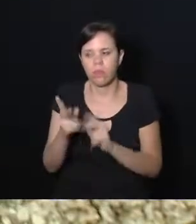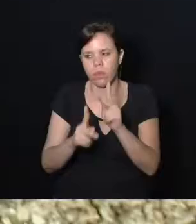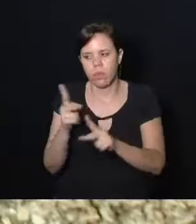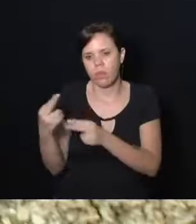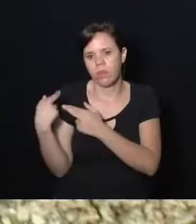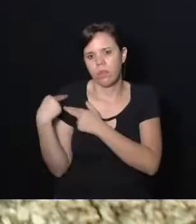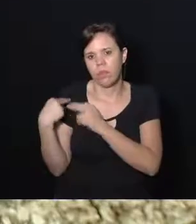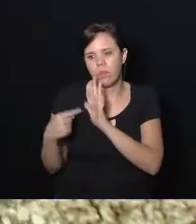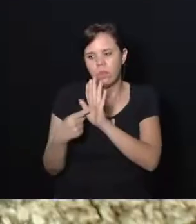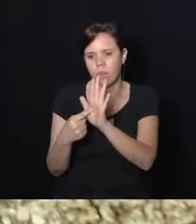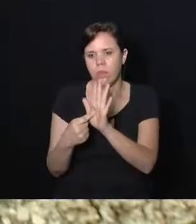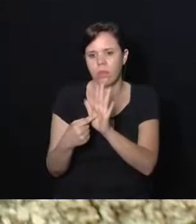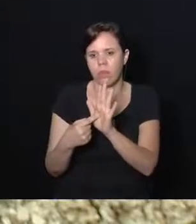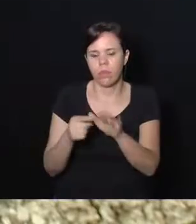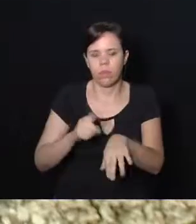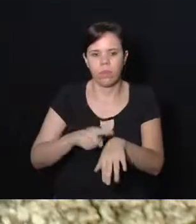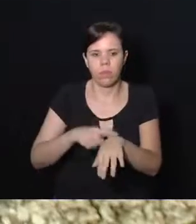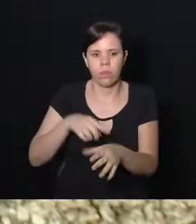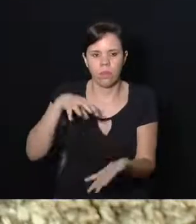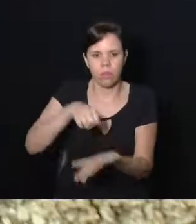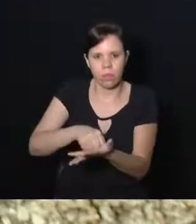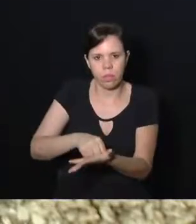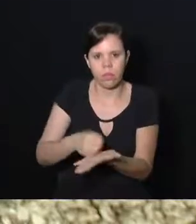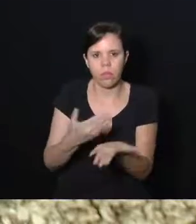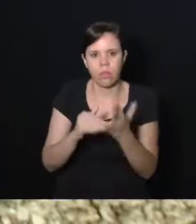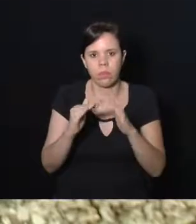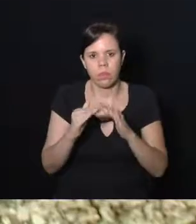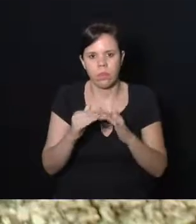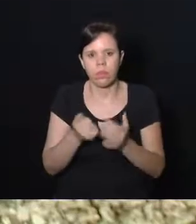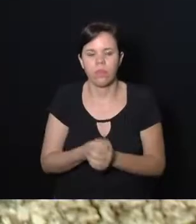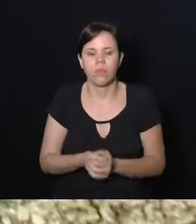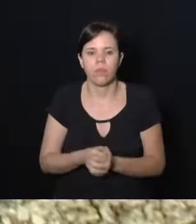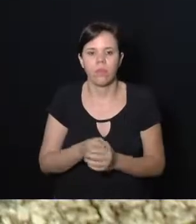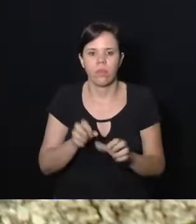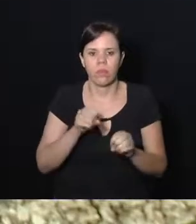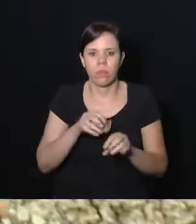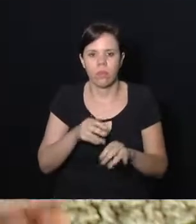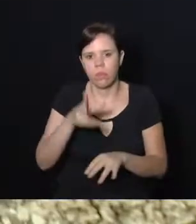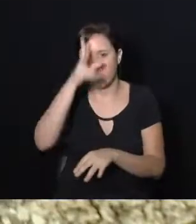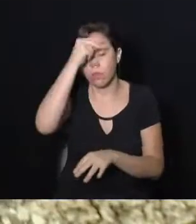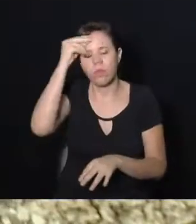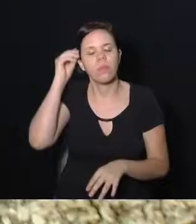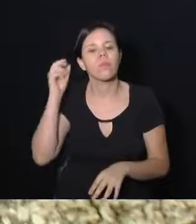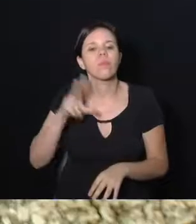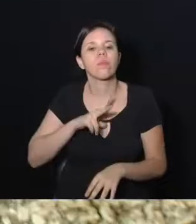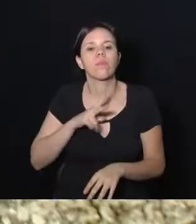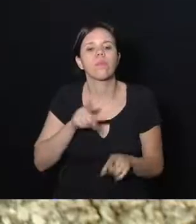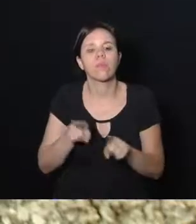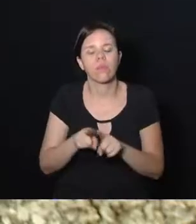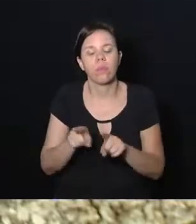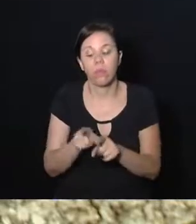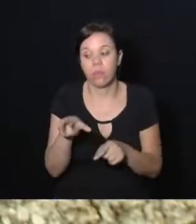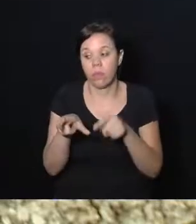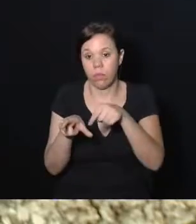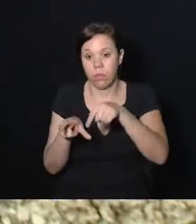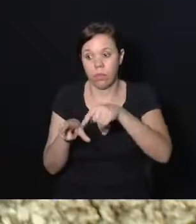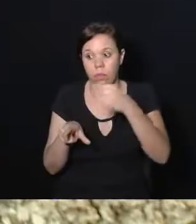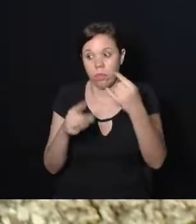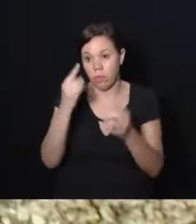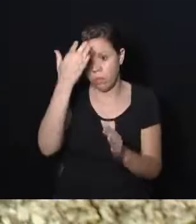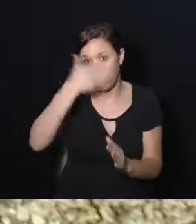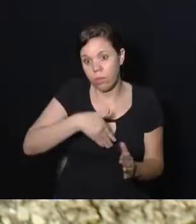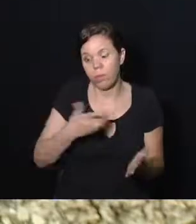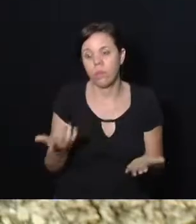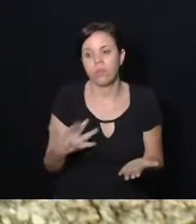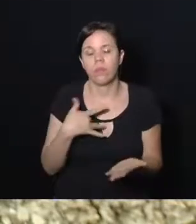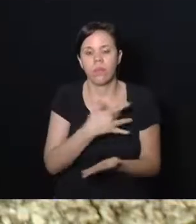a apresentar no ato da matrícula em instituições de ensino público ou privado cadernetas de saúde das